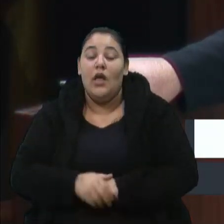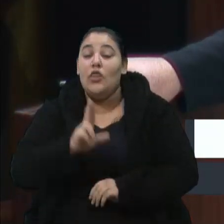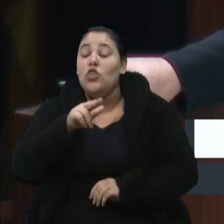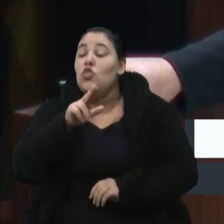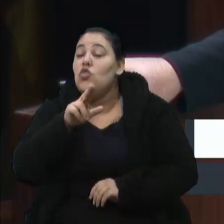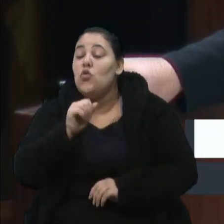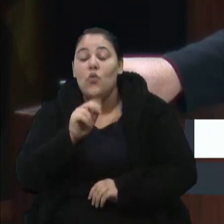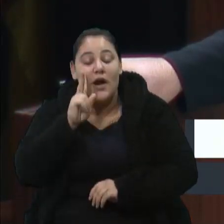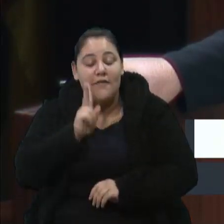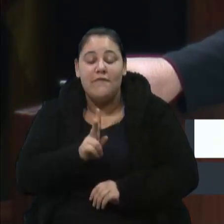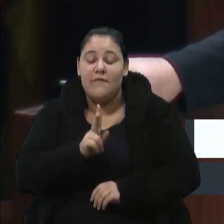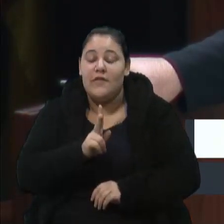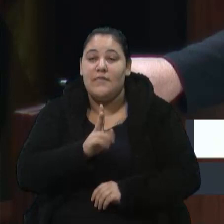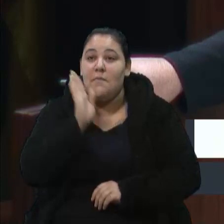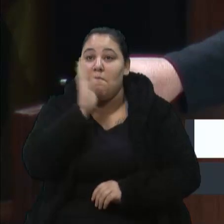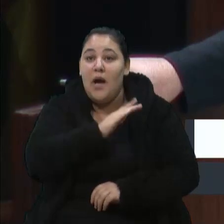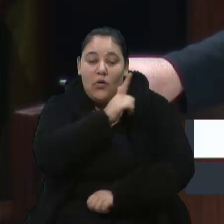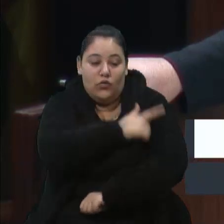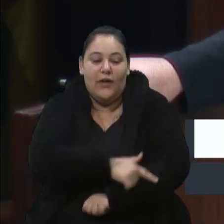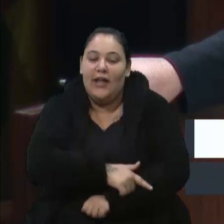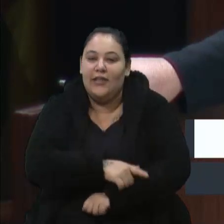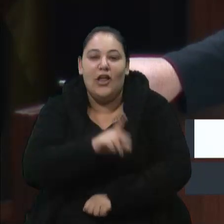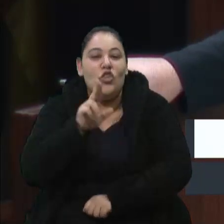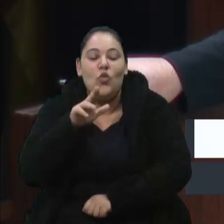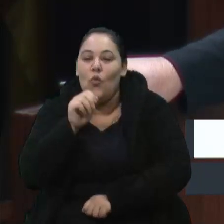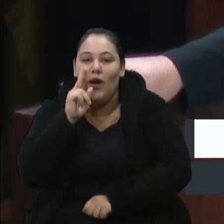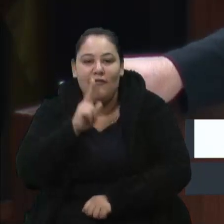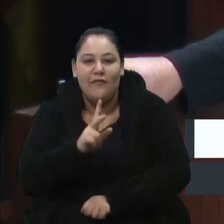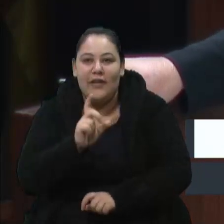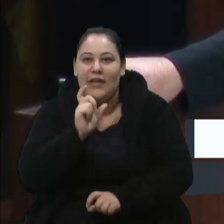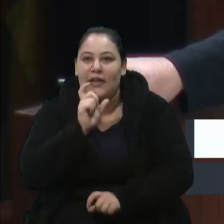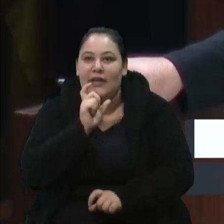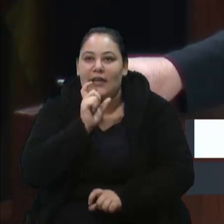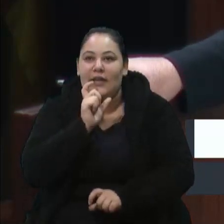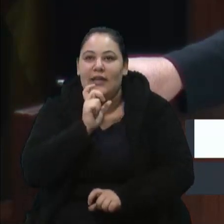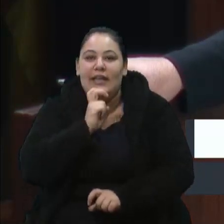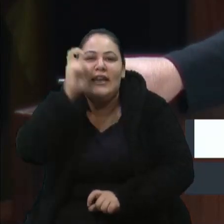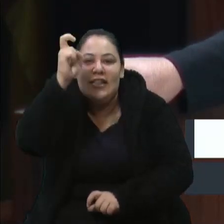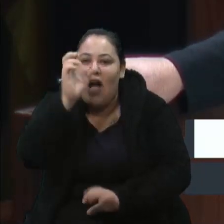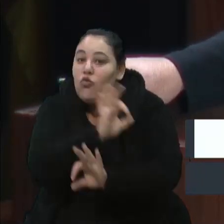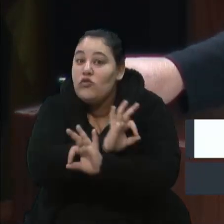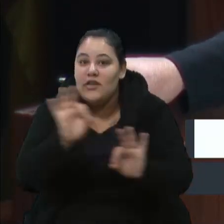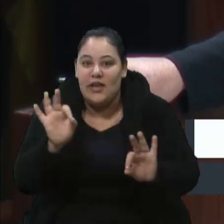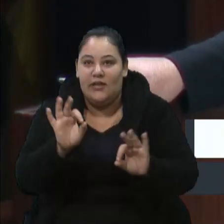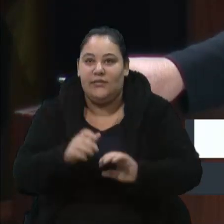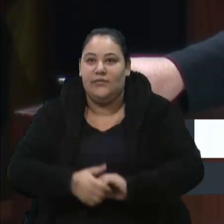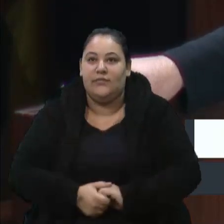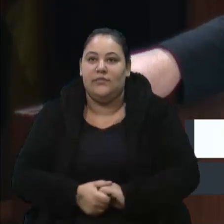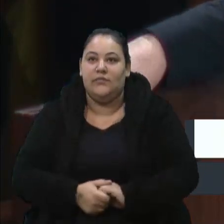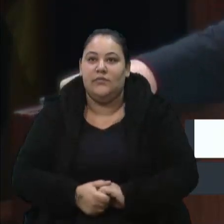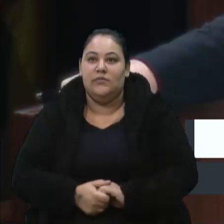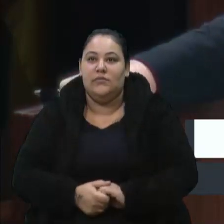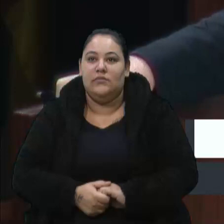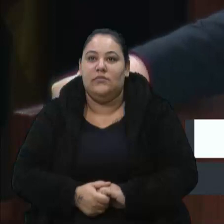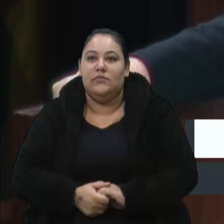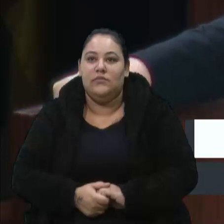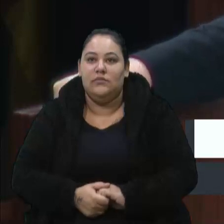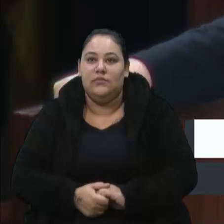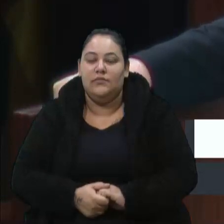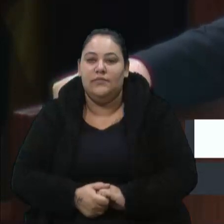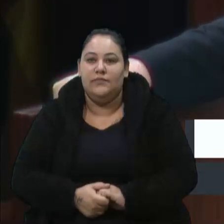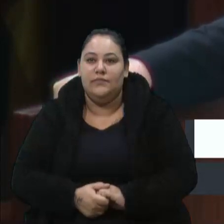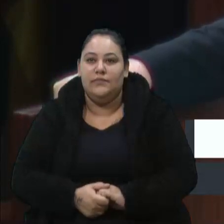educada, eu nunca vi ela alterar a voz com ninguém. E o que a gente viu ontem, a foto do Jornal Pioneiro mostra isso. Quem pediu a parte